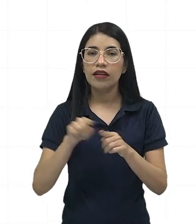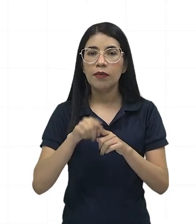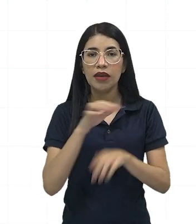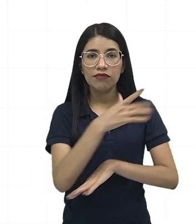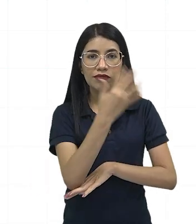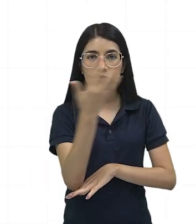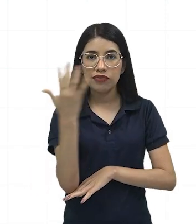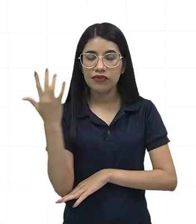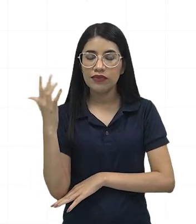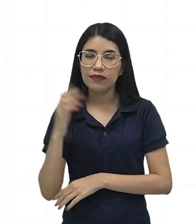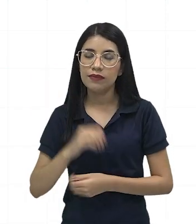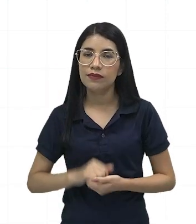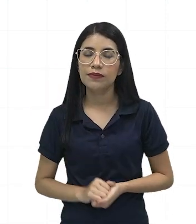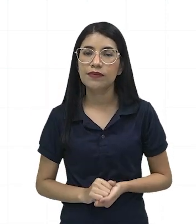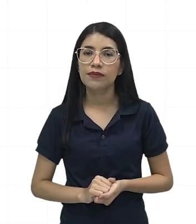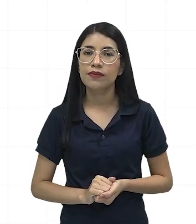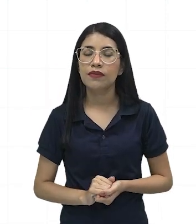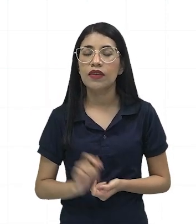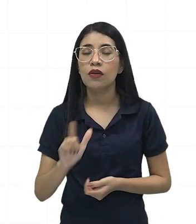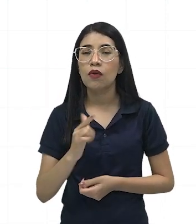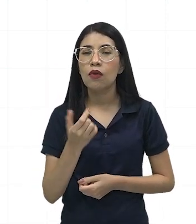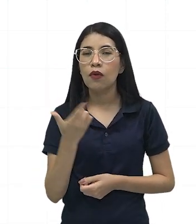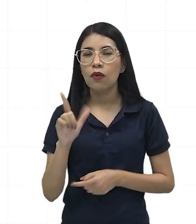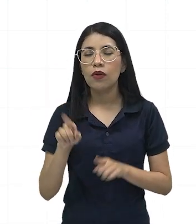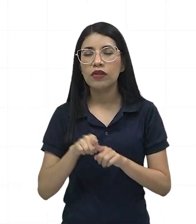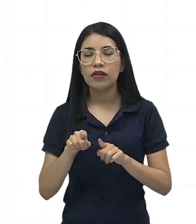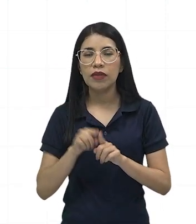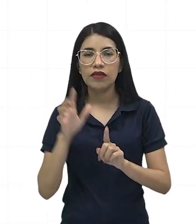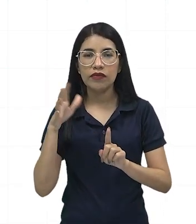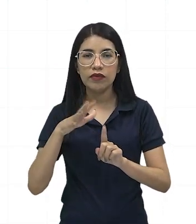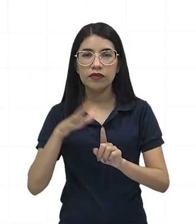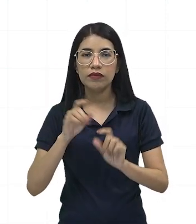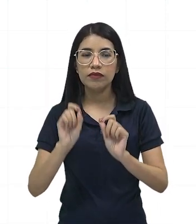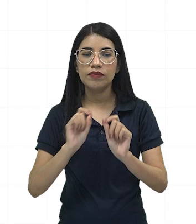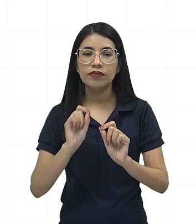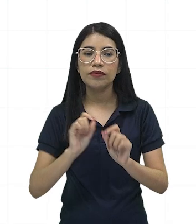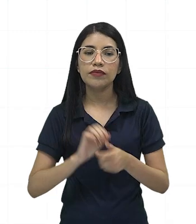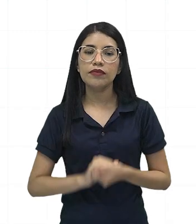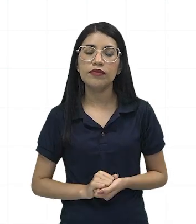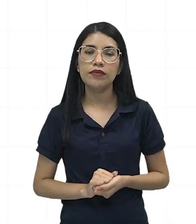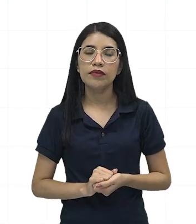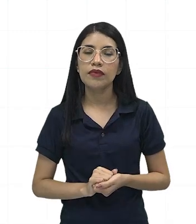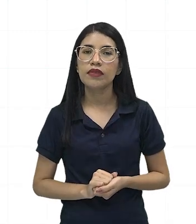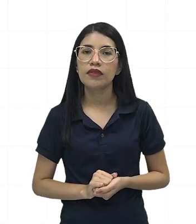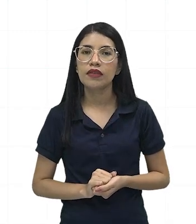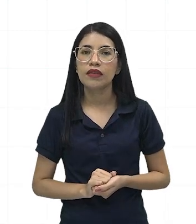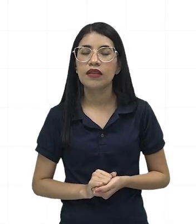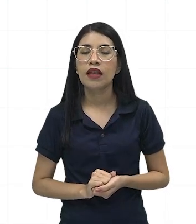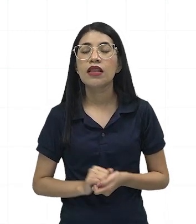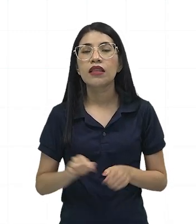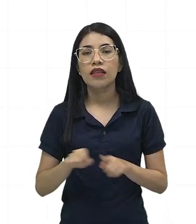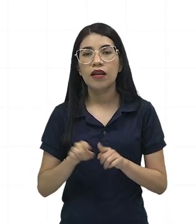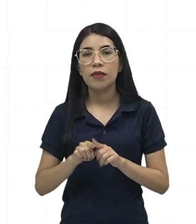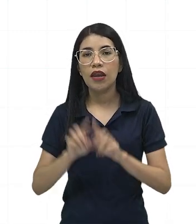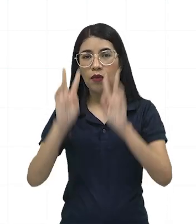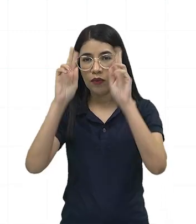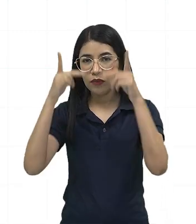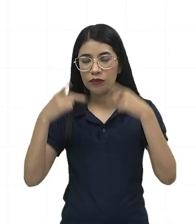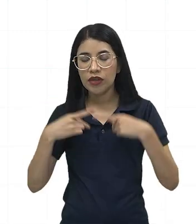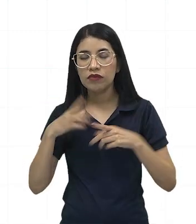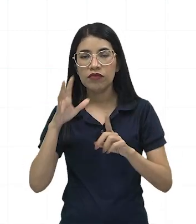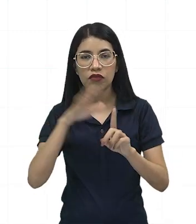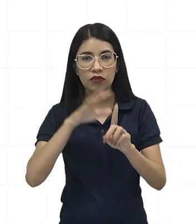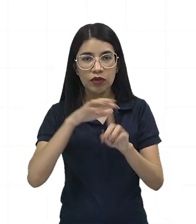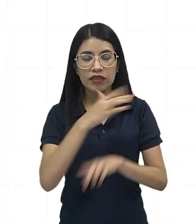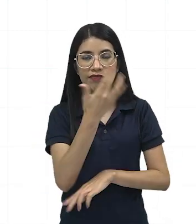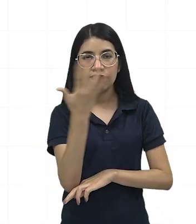vegetação. Outro fator que pode influenciar no surgimento da condição é a influência do homem na natureza. E